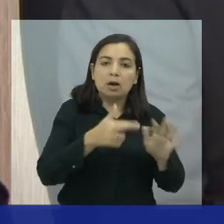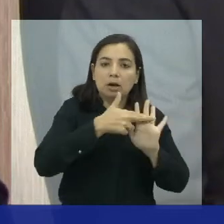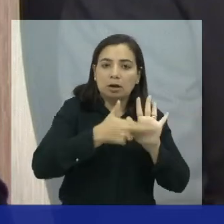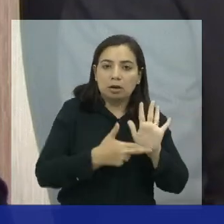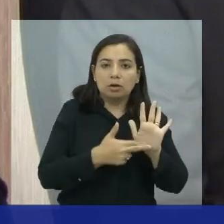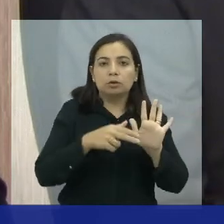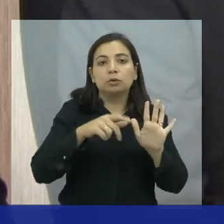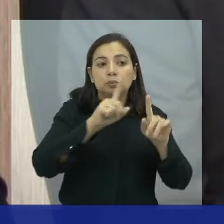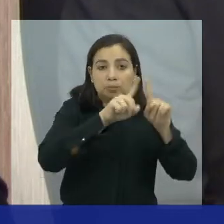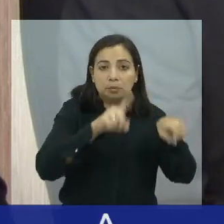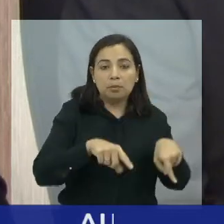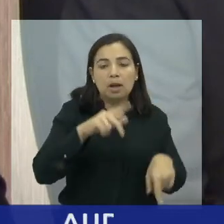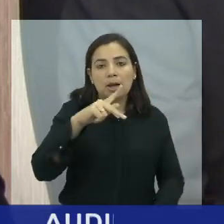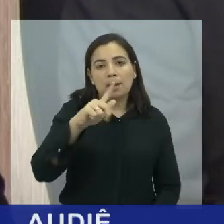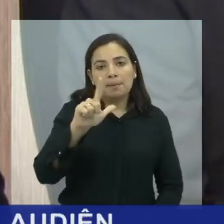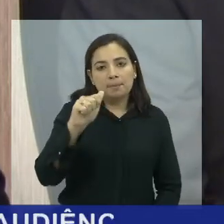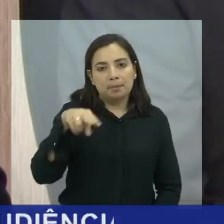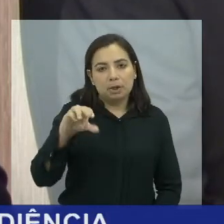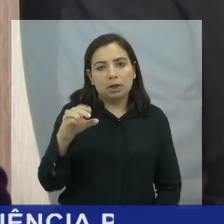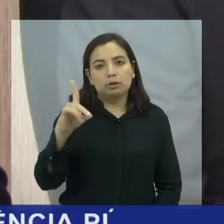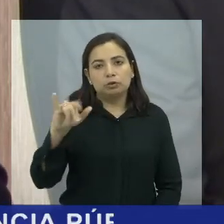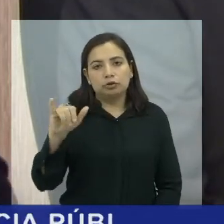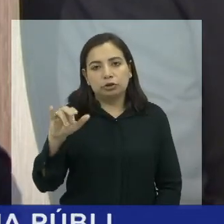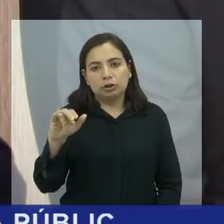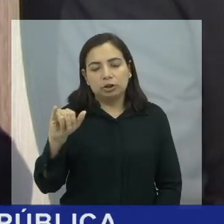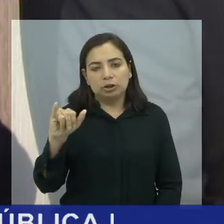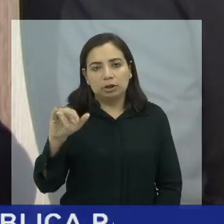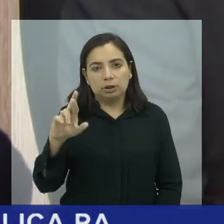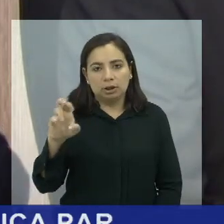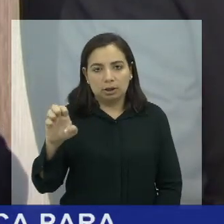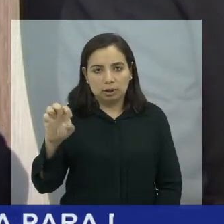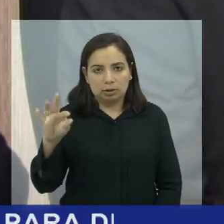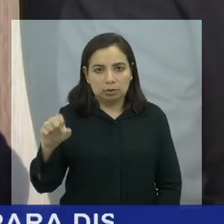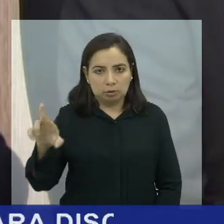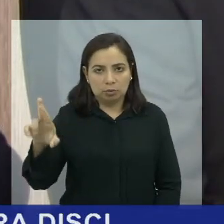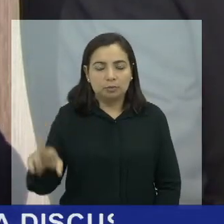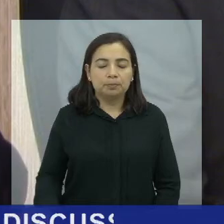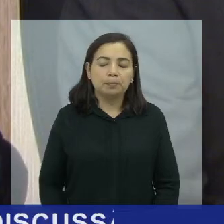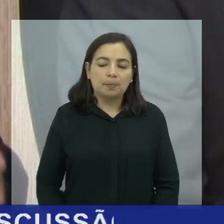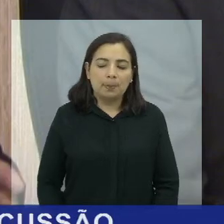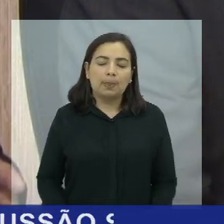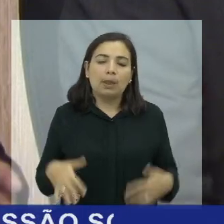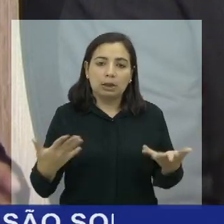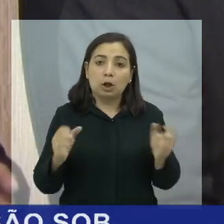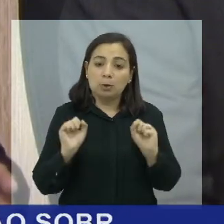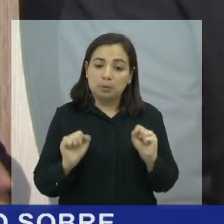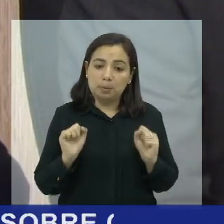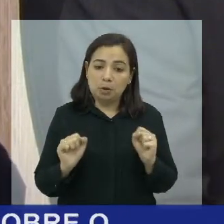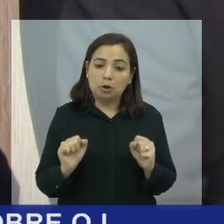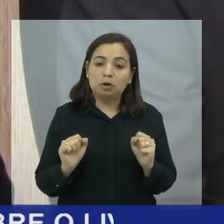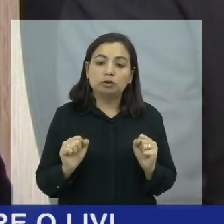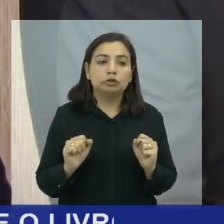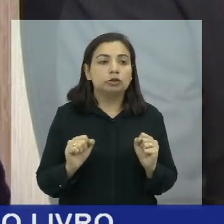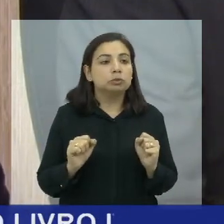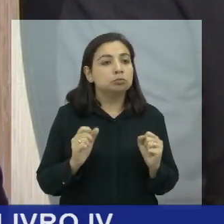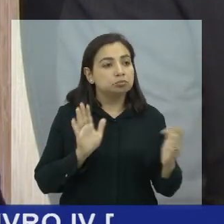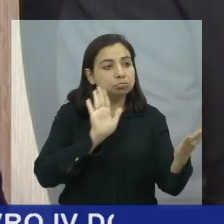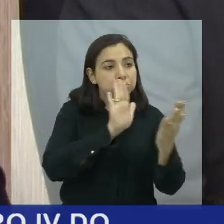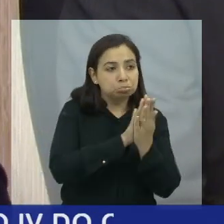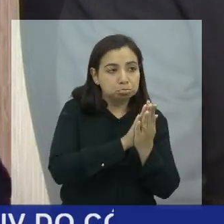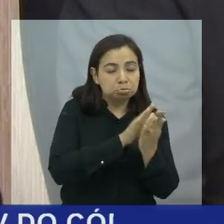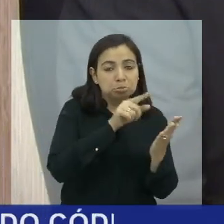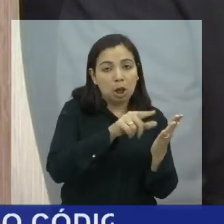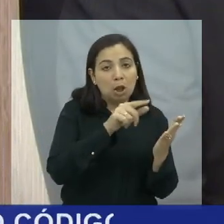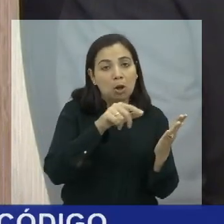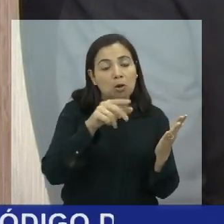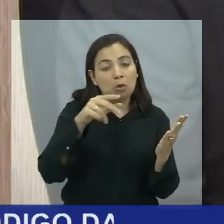plano diretor, ou do próprio plano diretor. Tá? Então, podem procurar o vereador individualmente, podem procurar a